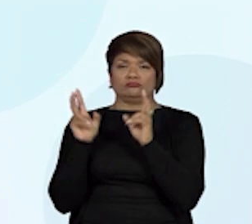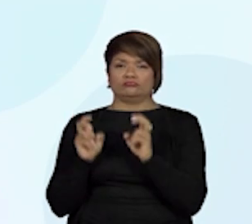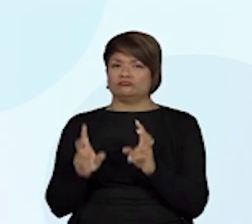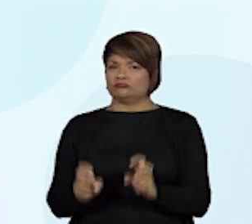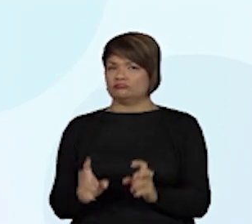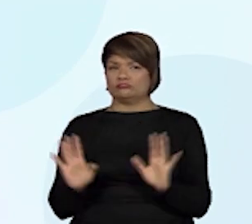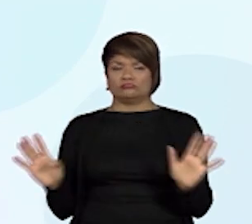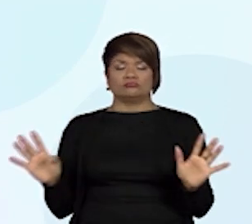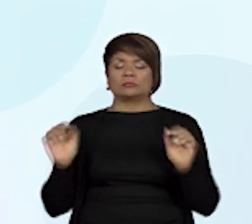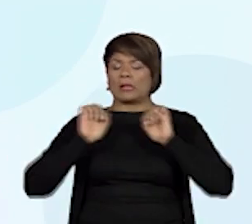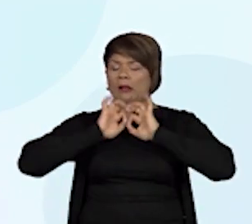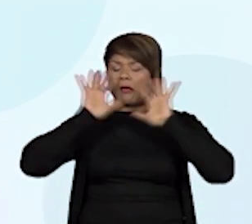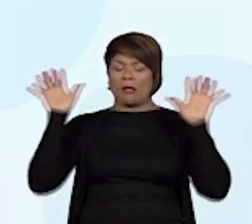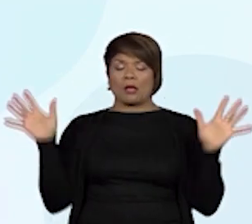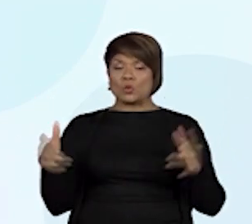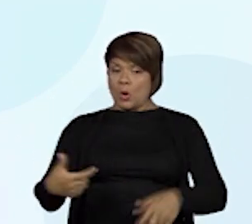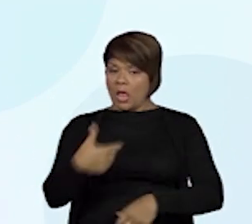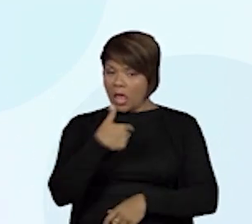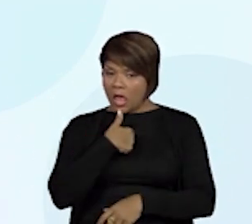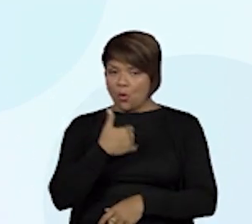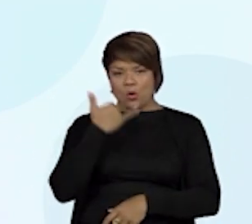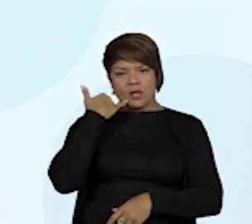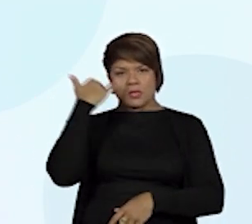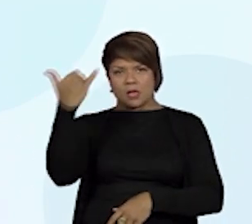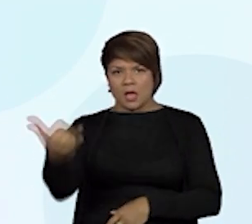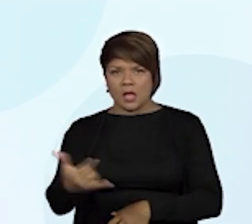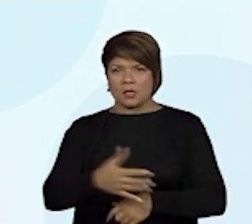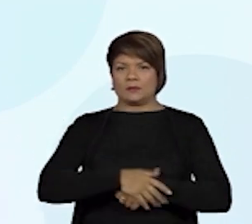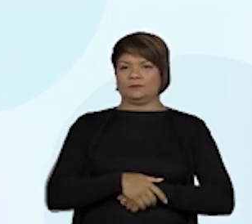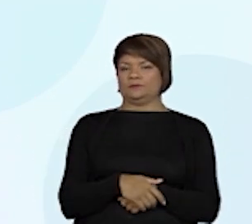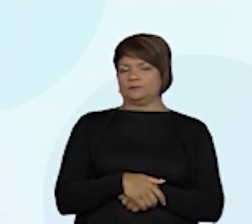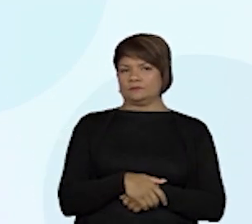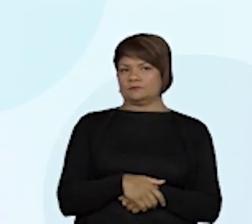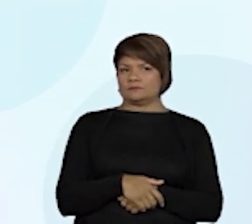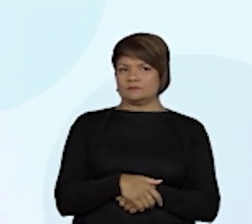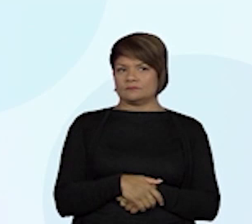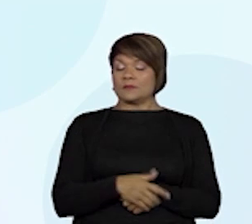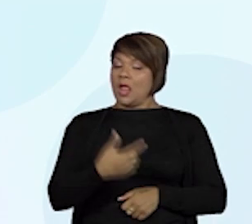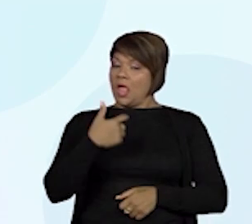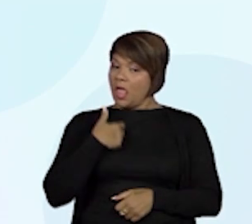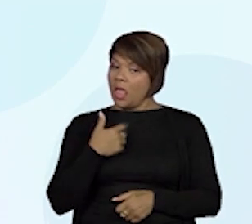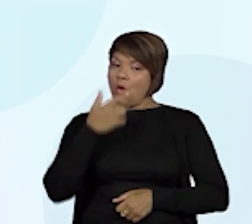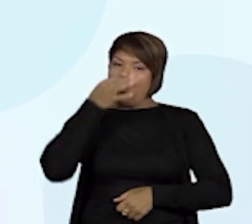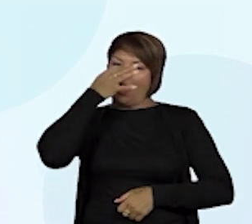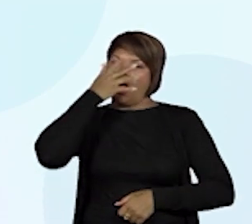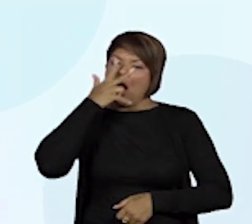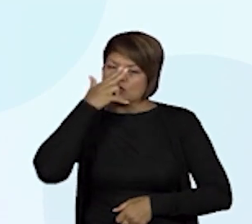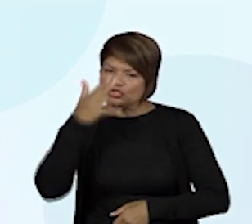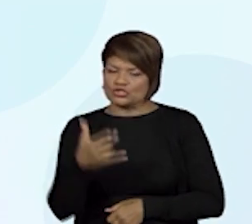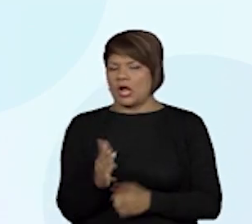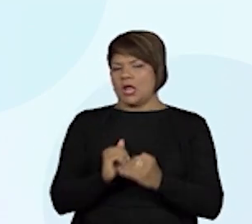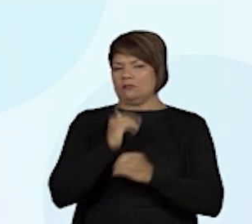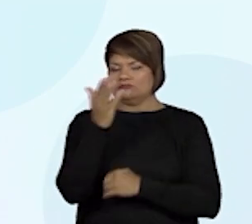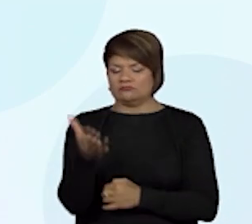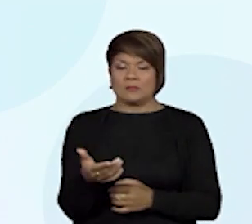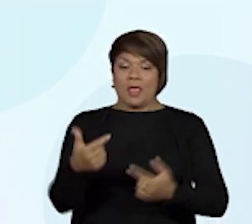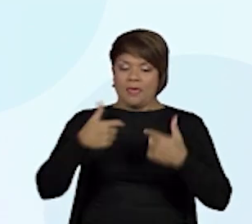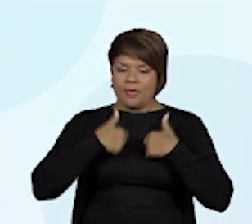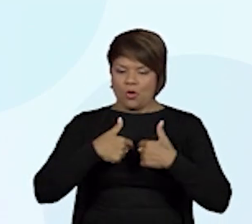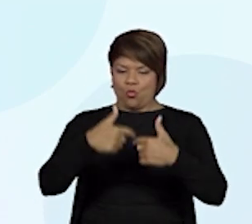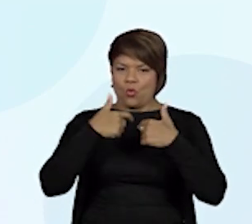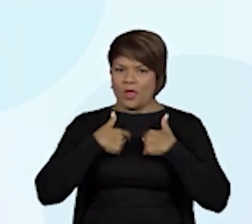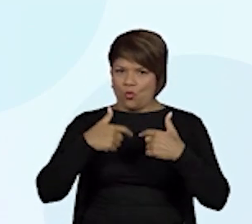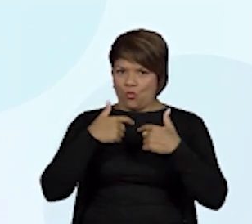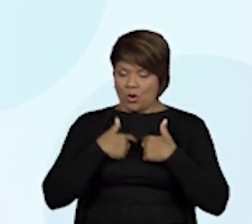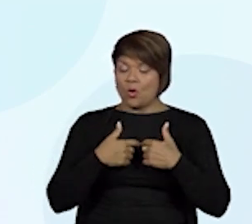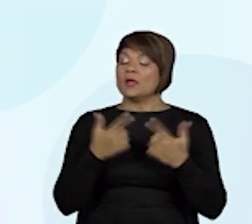atentamente que fica muito fácil ver que é um relato da pessoa dela. Então, provavelmente, outras pessoas que forem lá, eu tenho